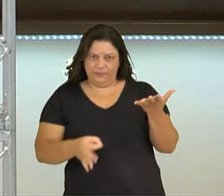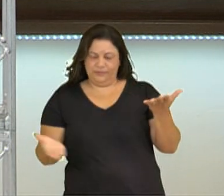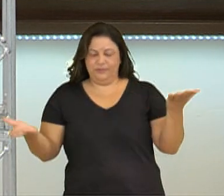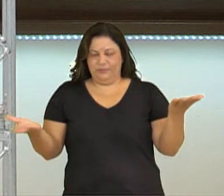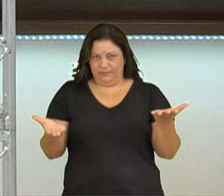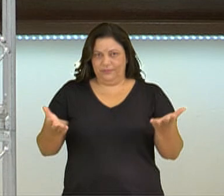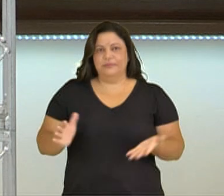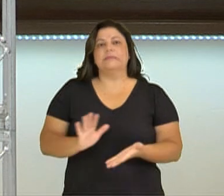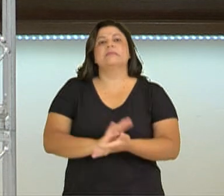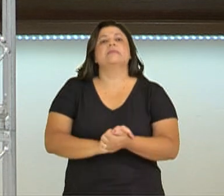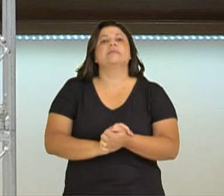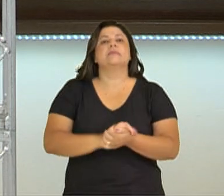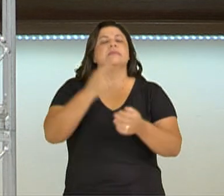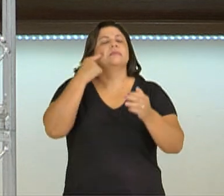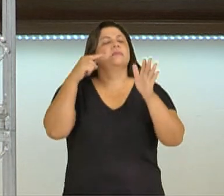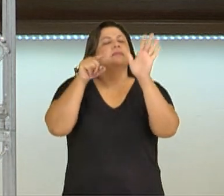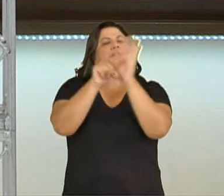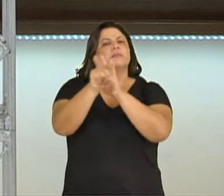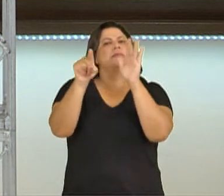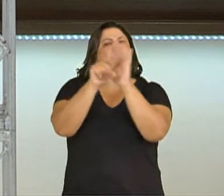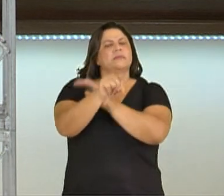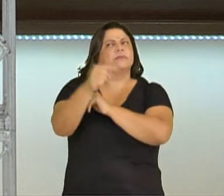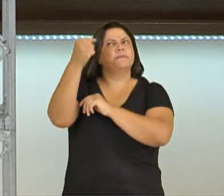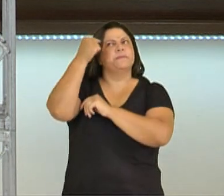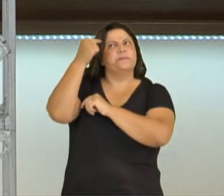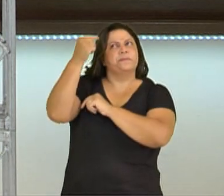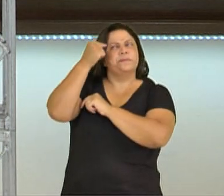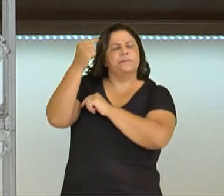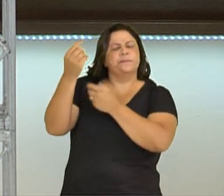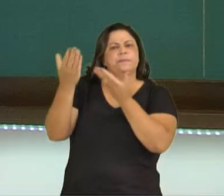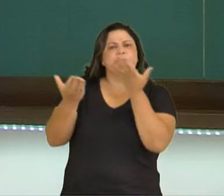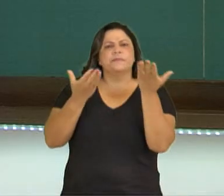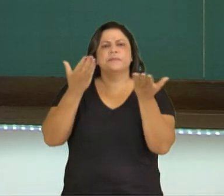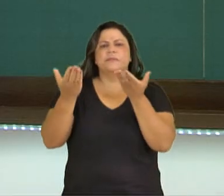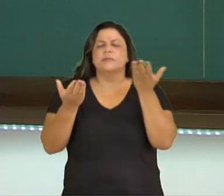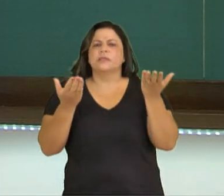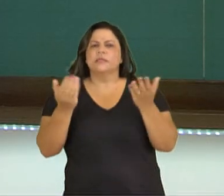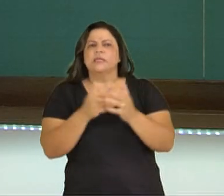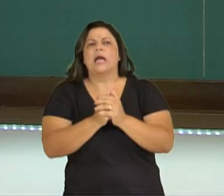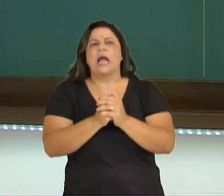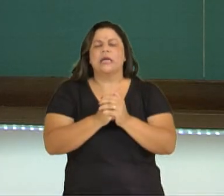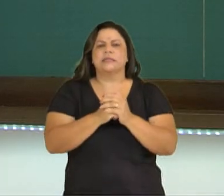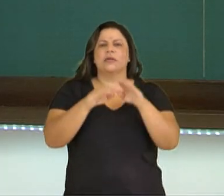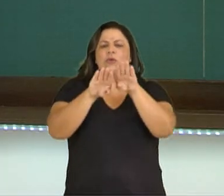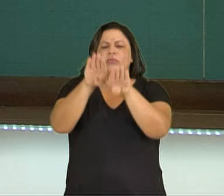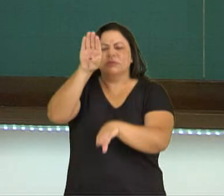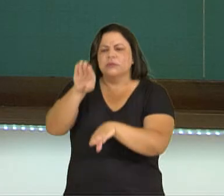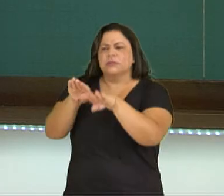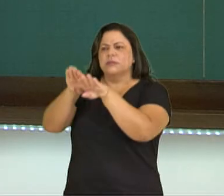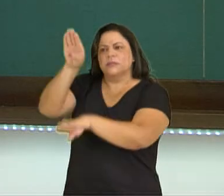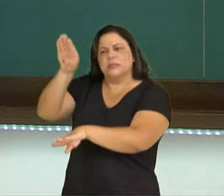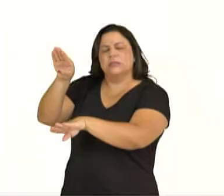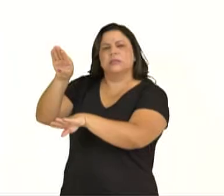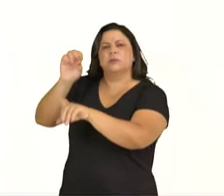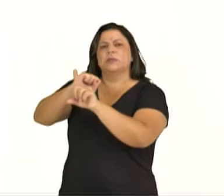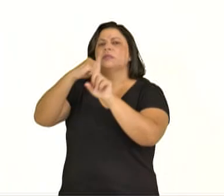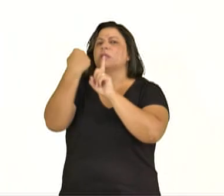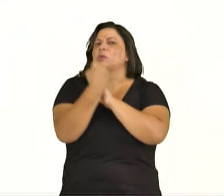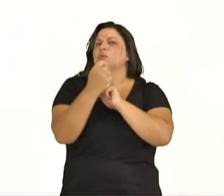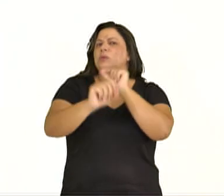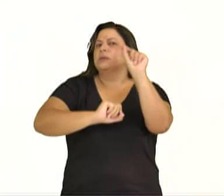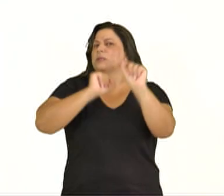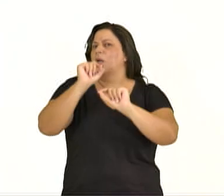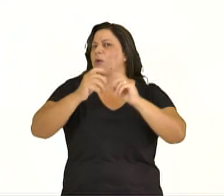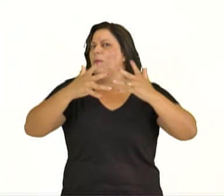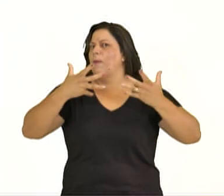pergunta ali que ficou para vocês pensarem, uma das causas de desigualdade social é,